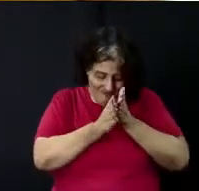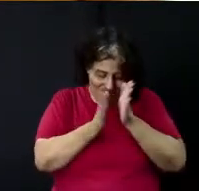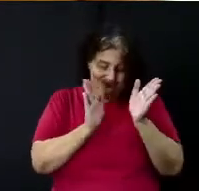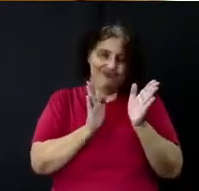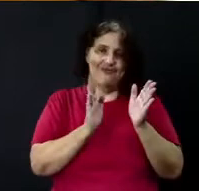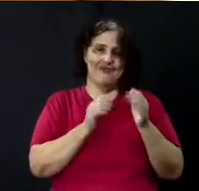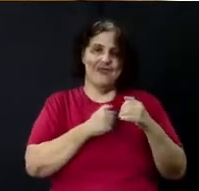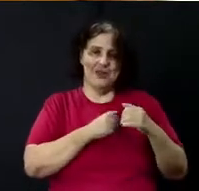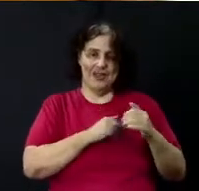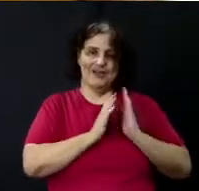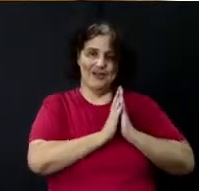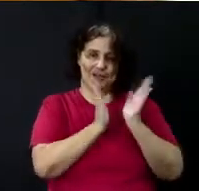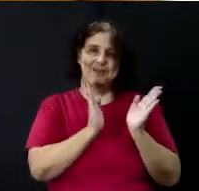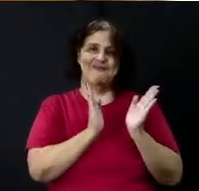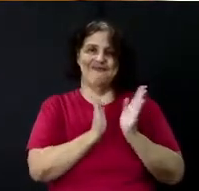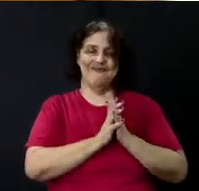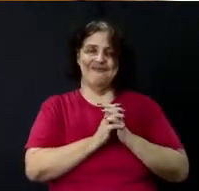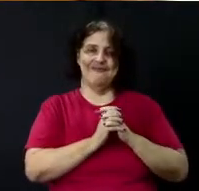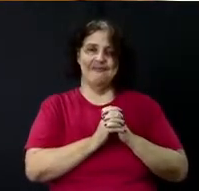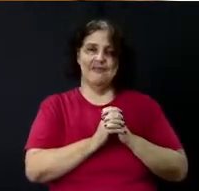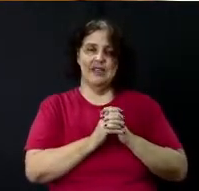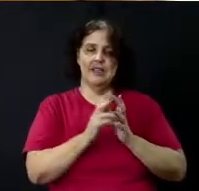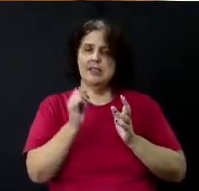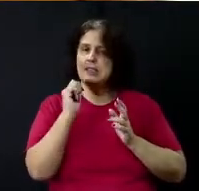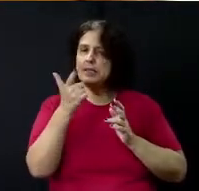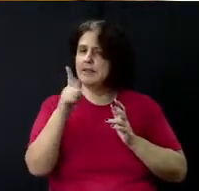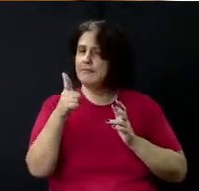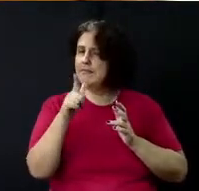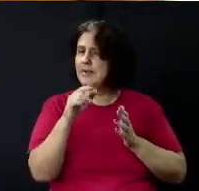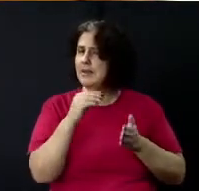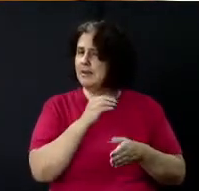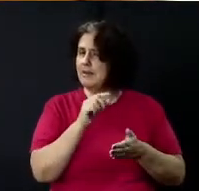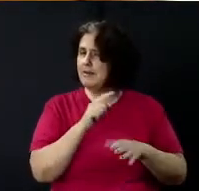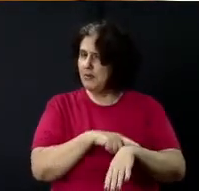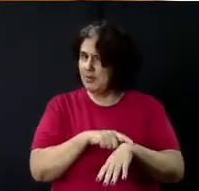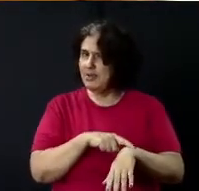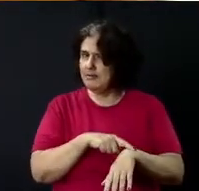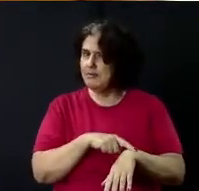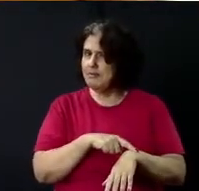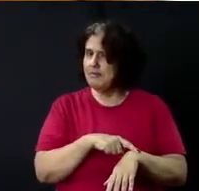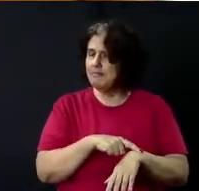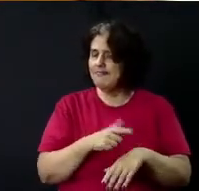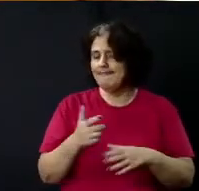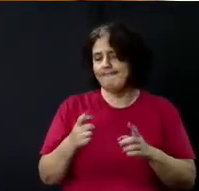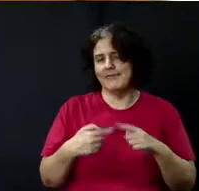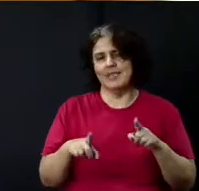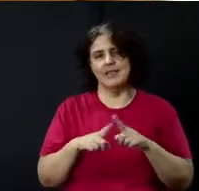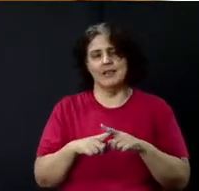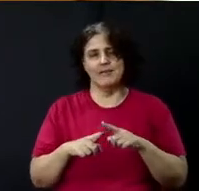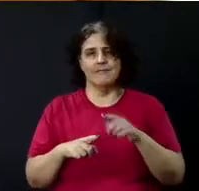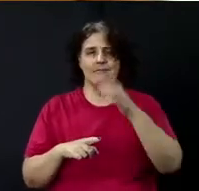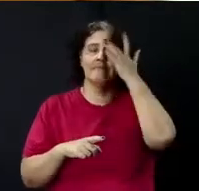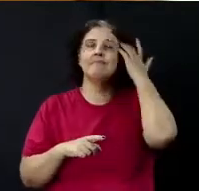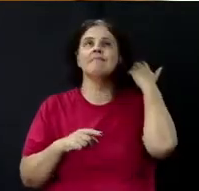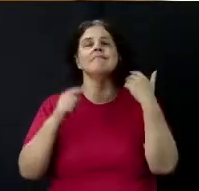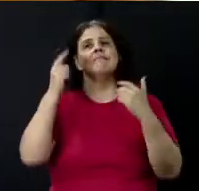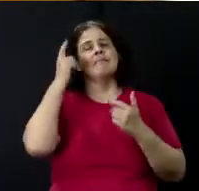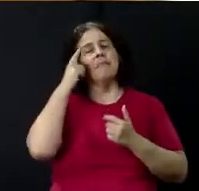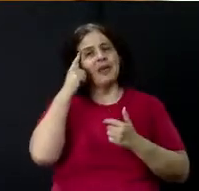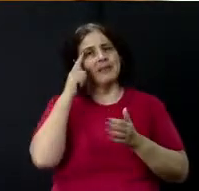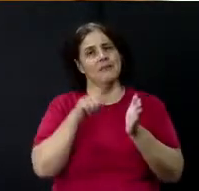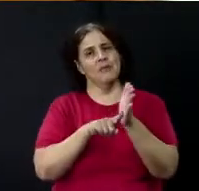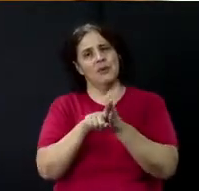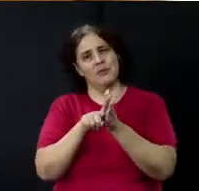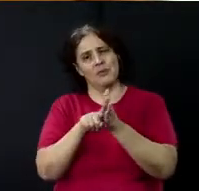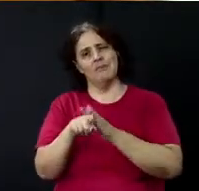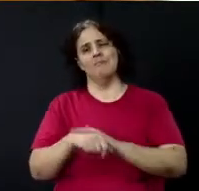se não há nenhum momento, eu convidaria você a se deter nessa pergunta. Senhor, me mostra quando